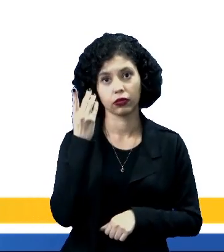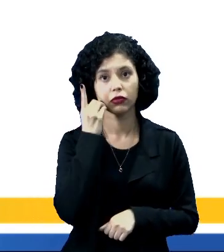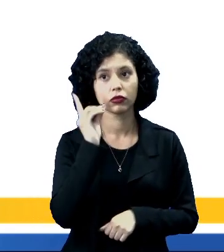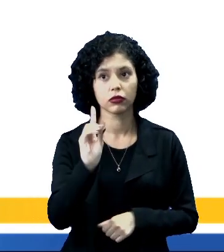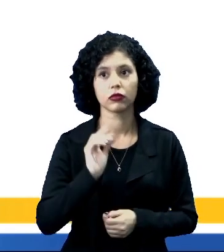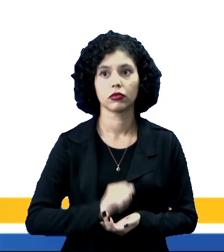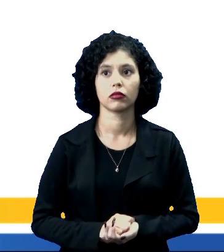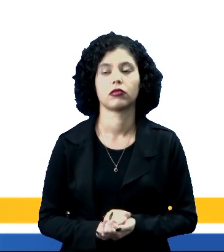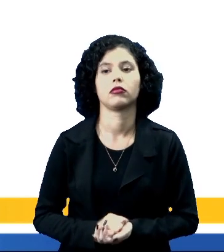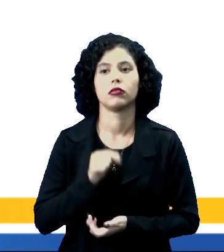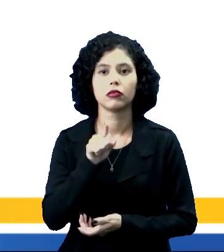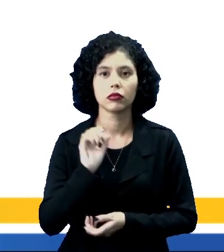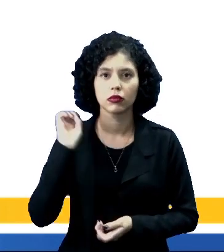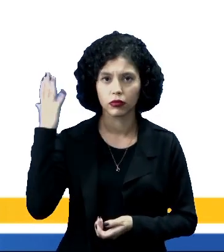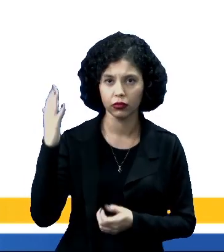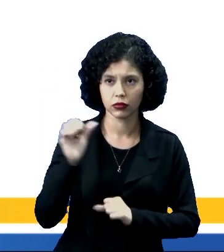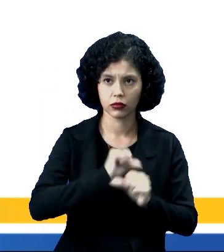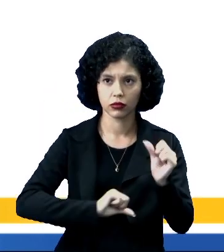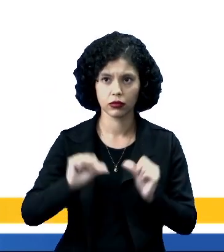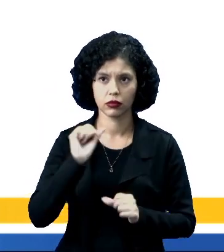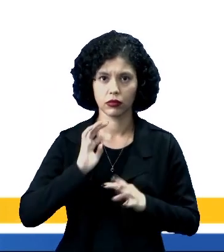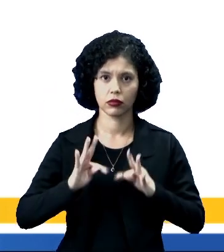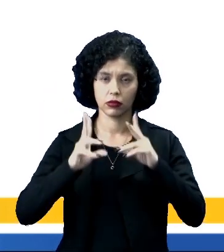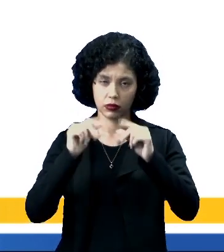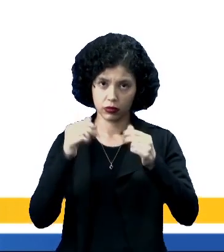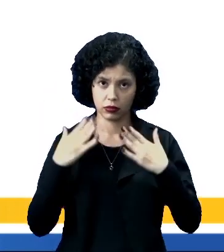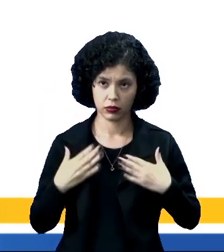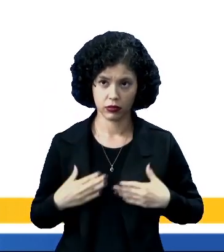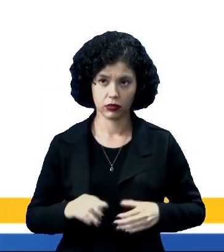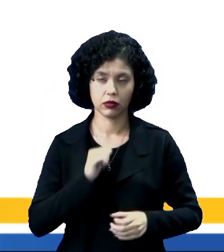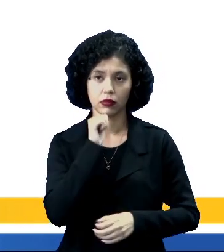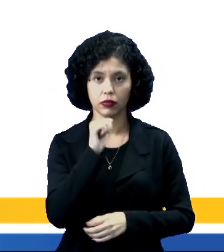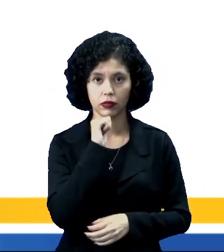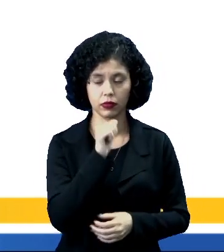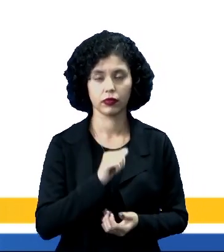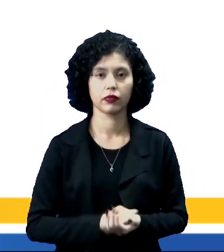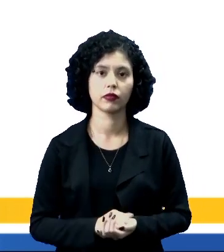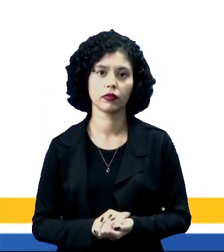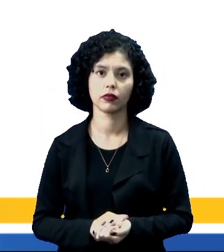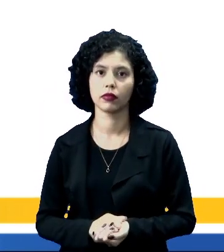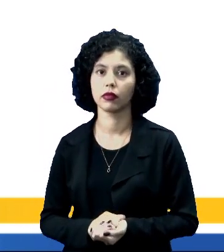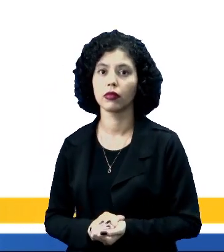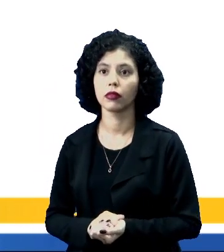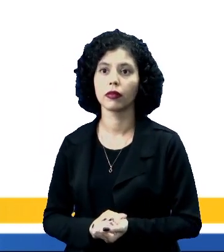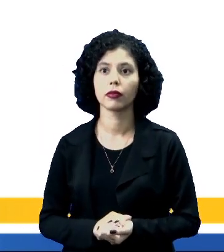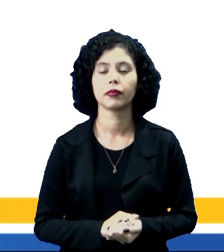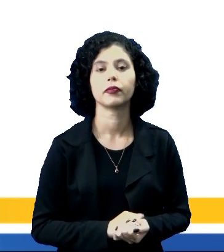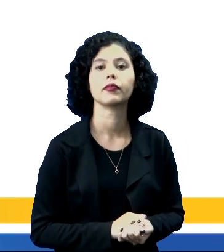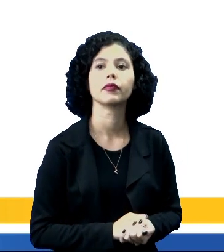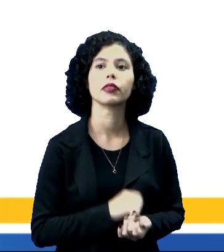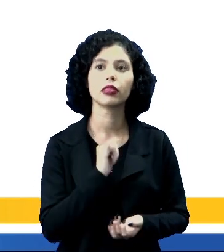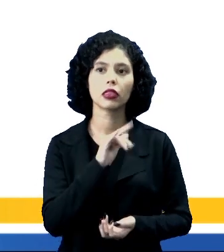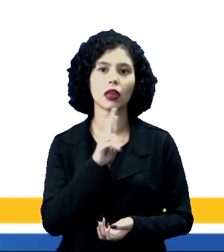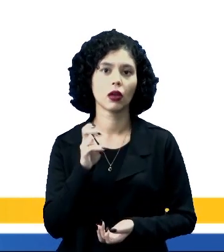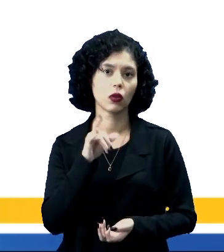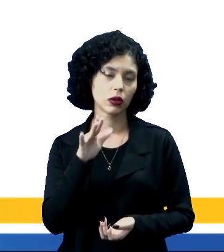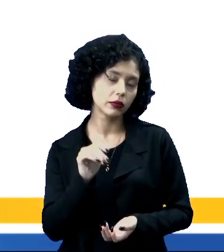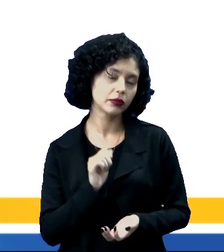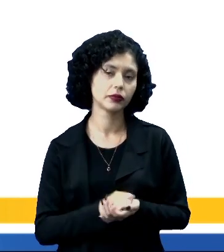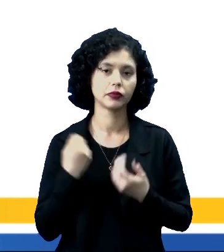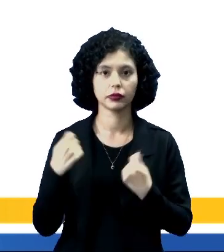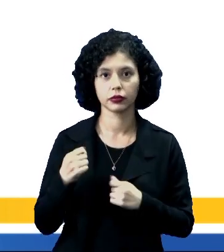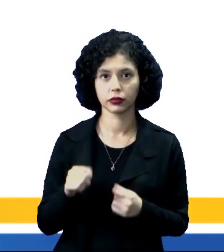quatro dias e isso vai causar alterações em todo o resto do ciclo então se ele foi regular